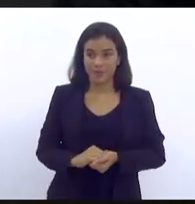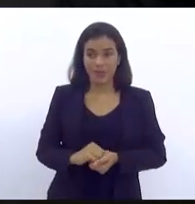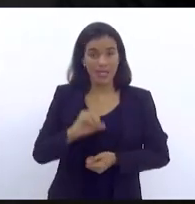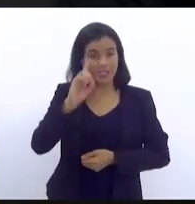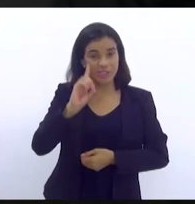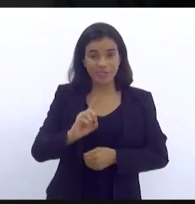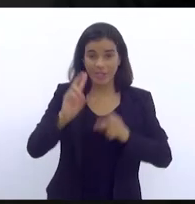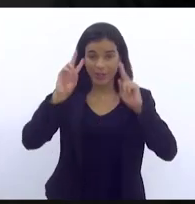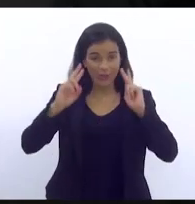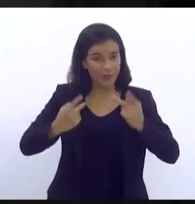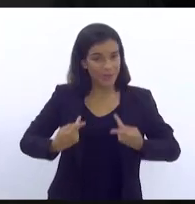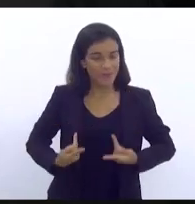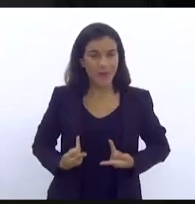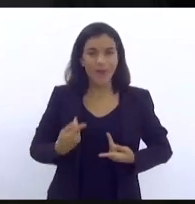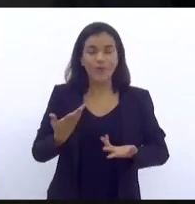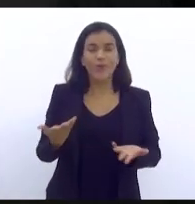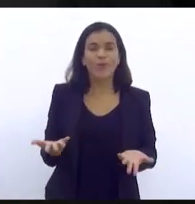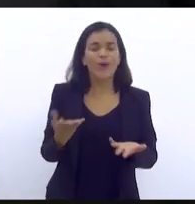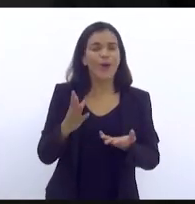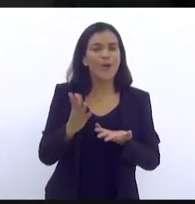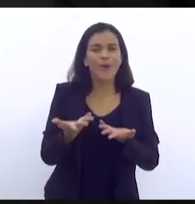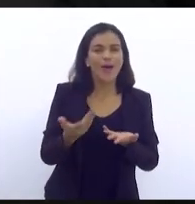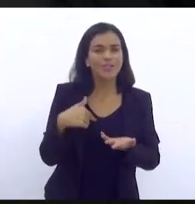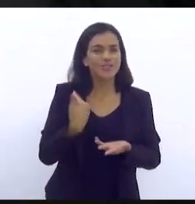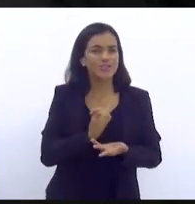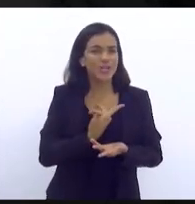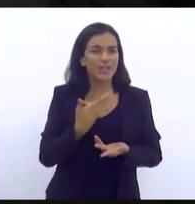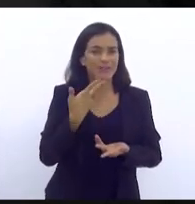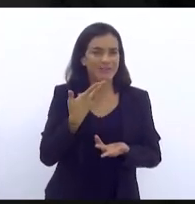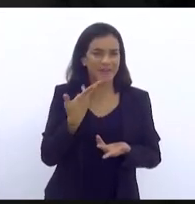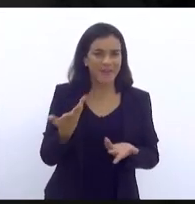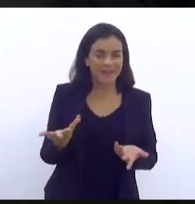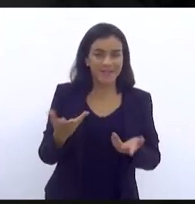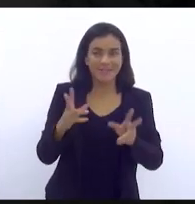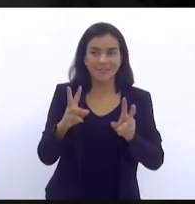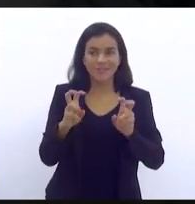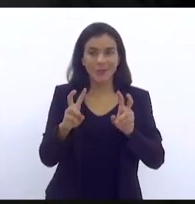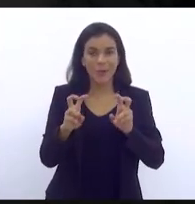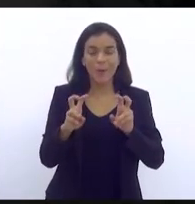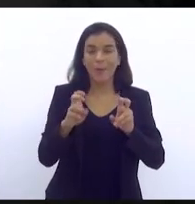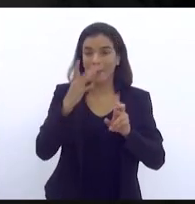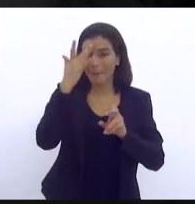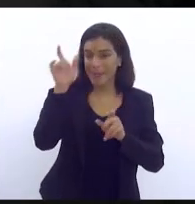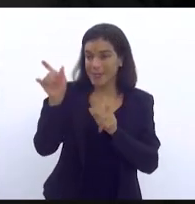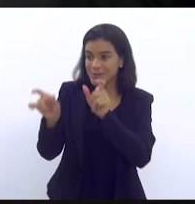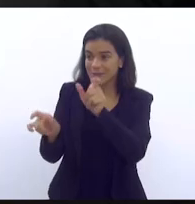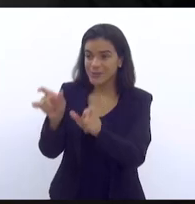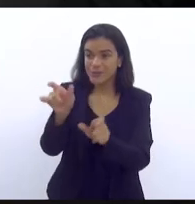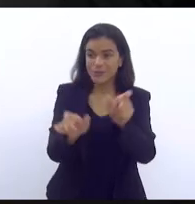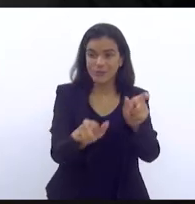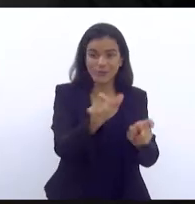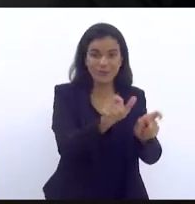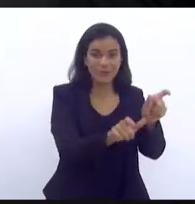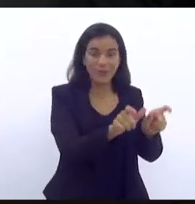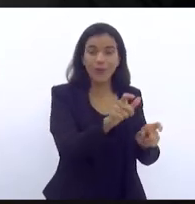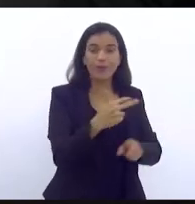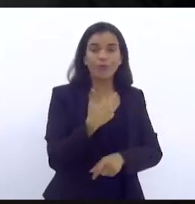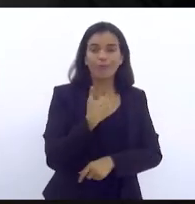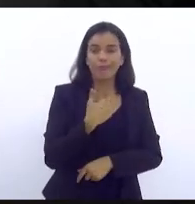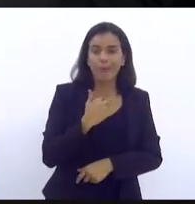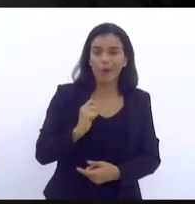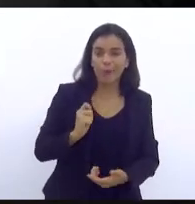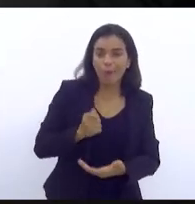humano se água um direito humano qual que é o tratamento jurídico a gente vai dispensar para aquelas pessoas que não podem pagar